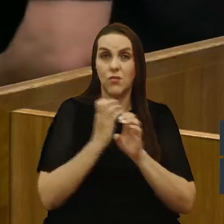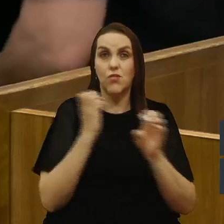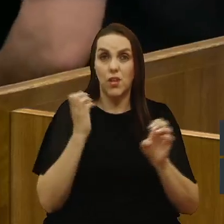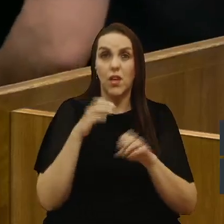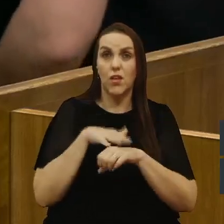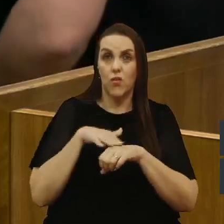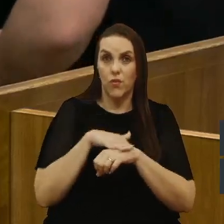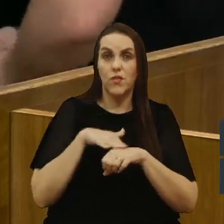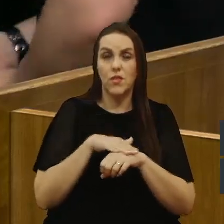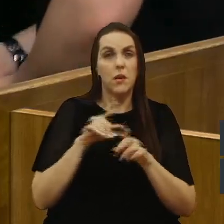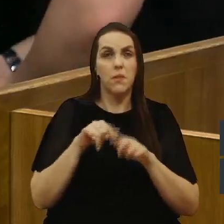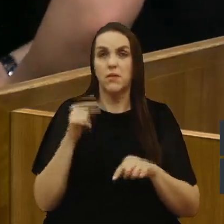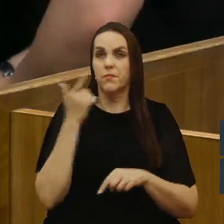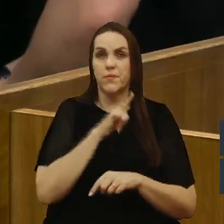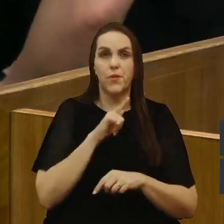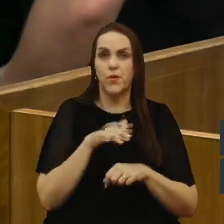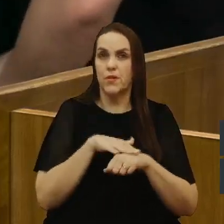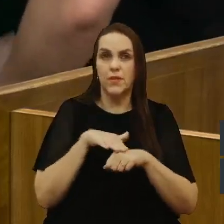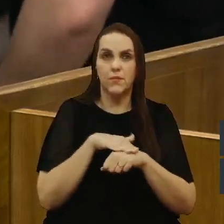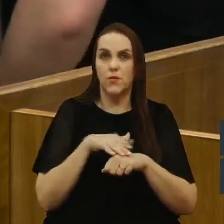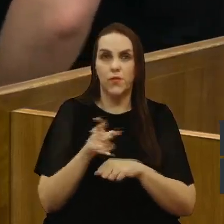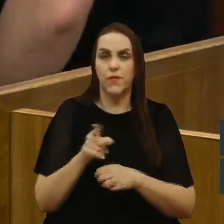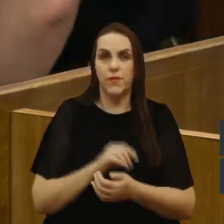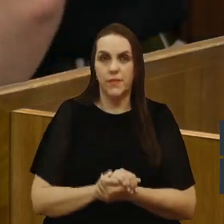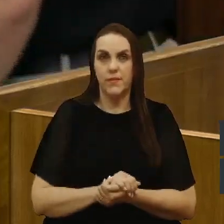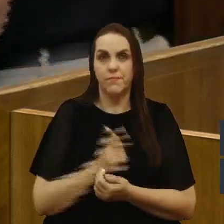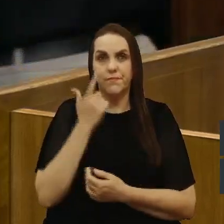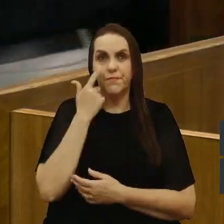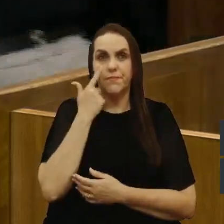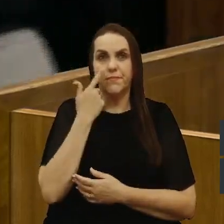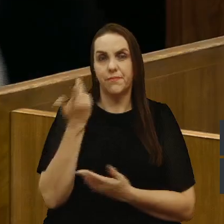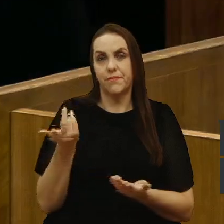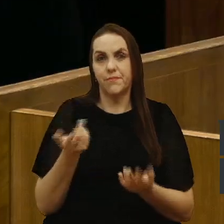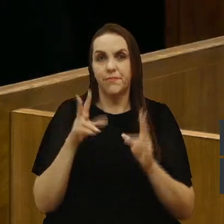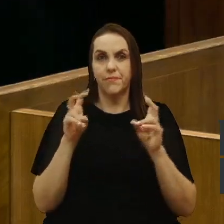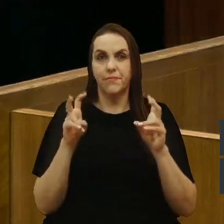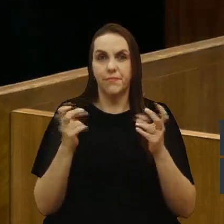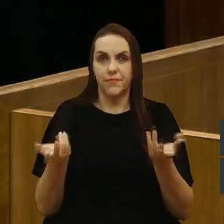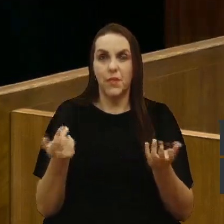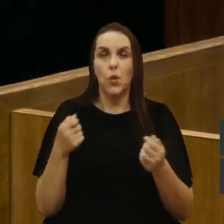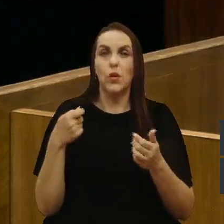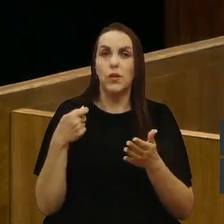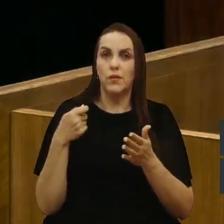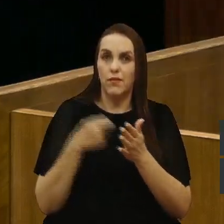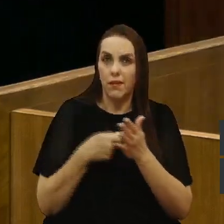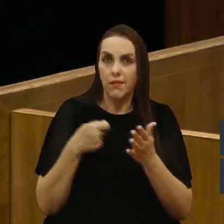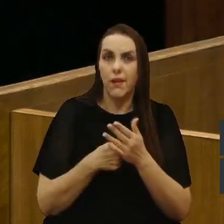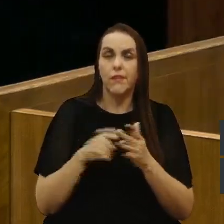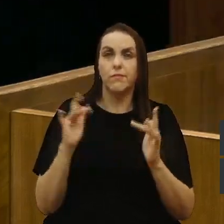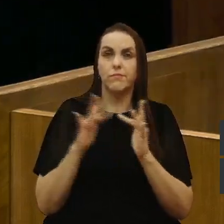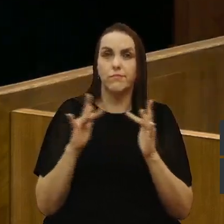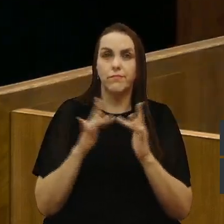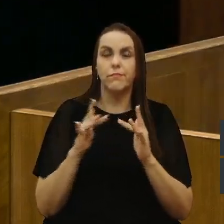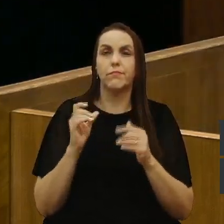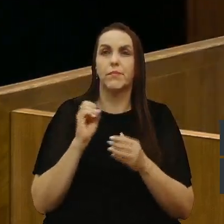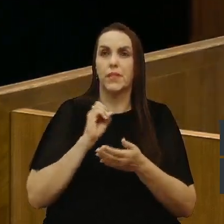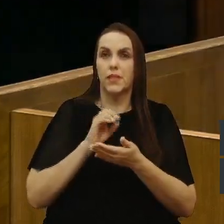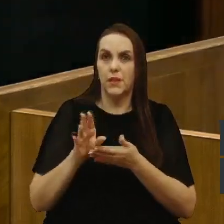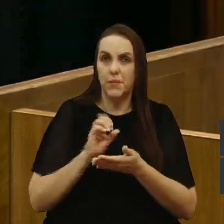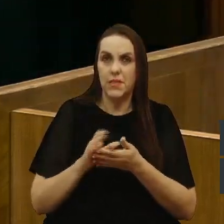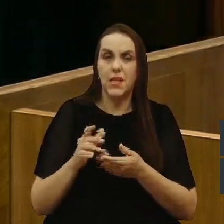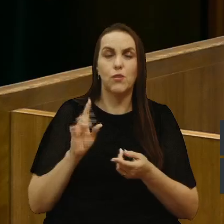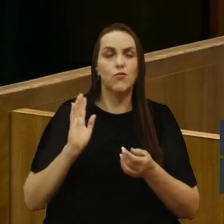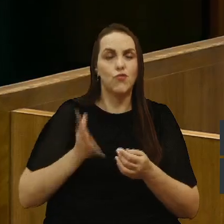não conseguiu conversar com ele para verificar essa questão. Então, eu tentei contato com ele, mandei mensagem,